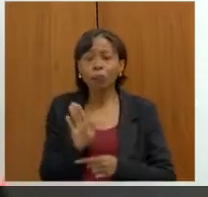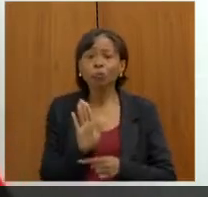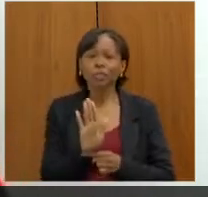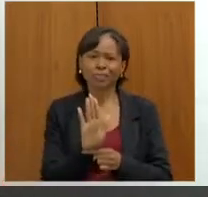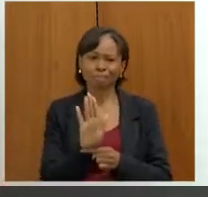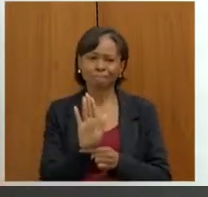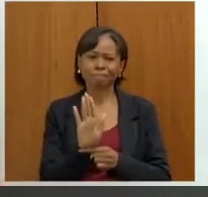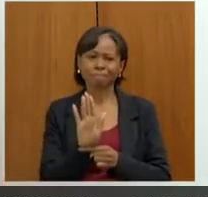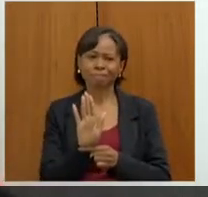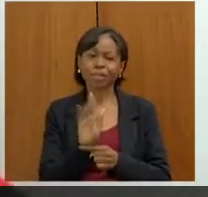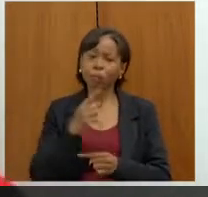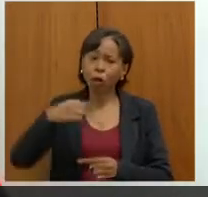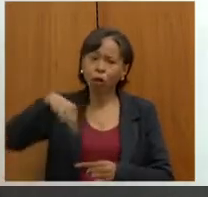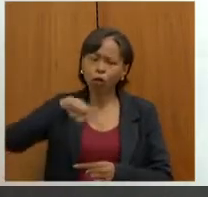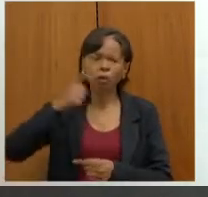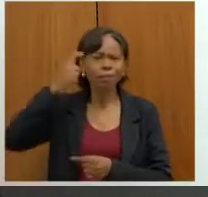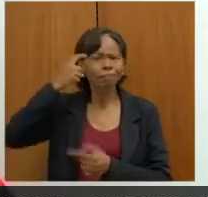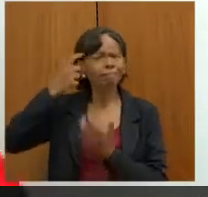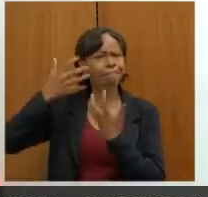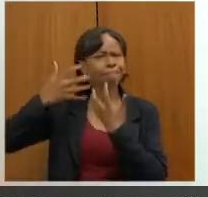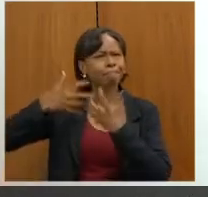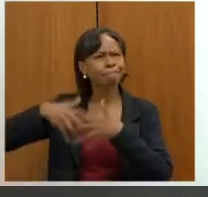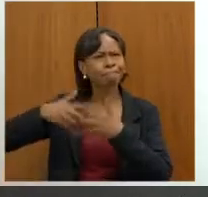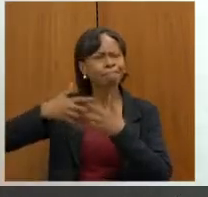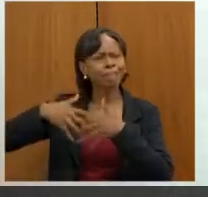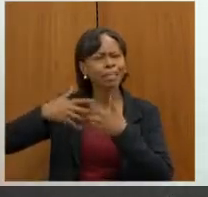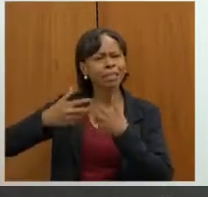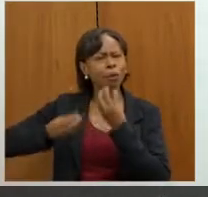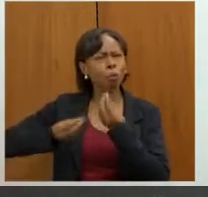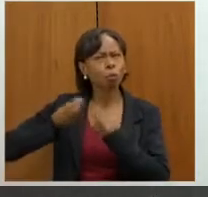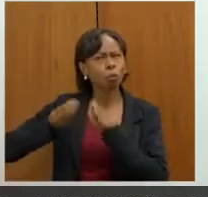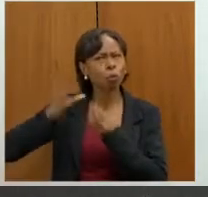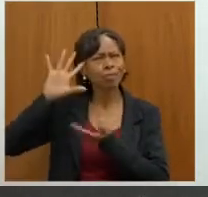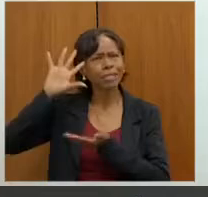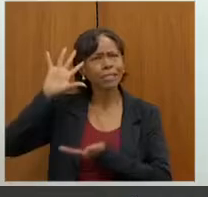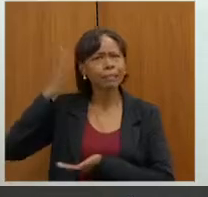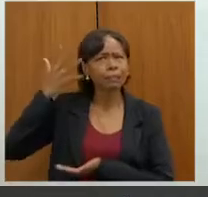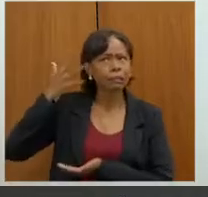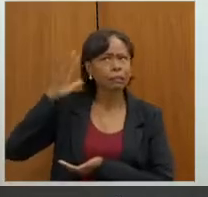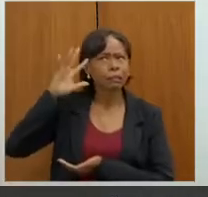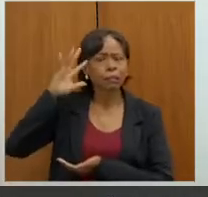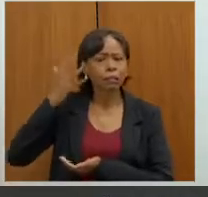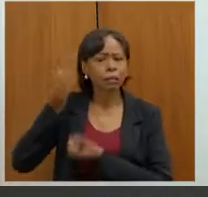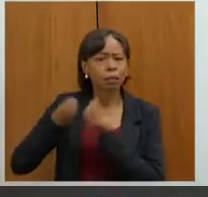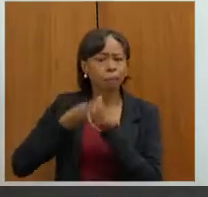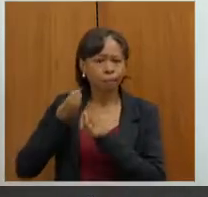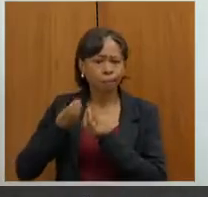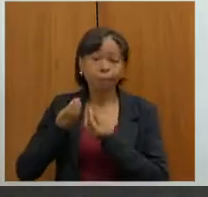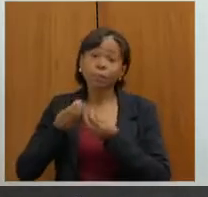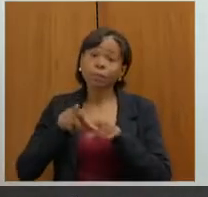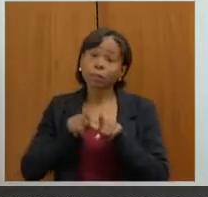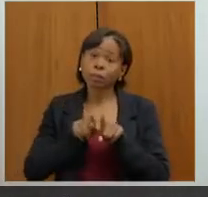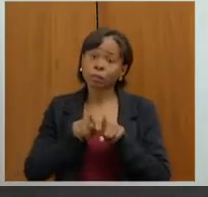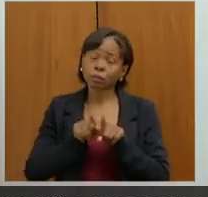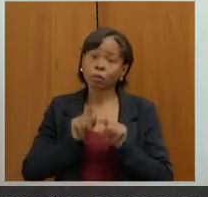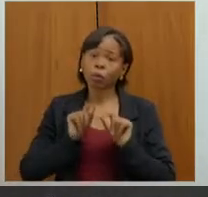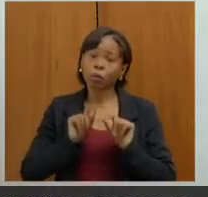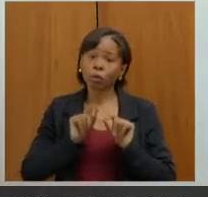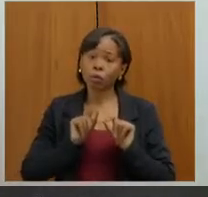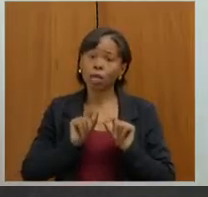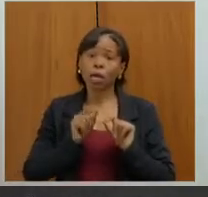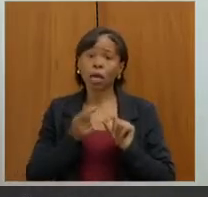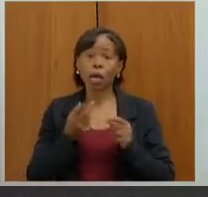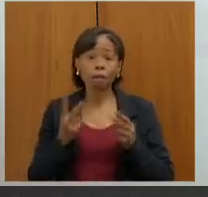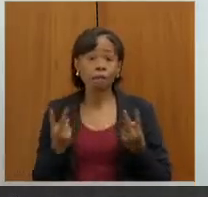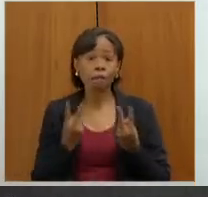parlamentario apertar saídas e soluções para cima de tudo que a gente consiga é não só valorizar essas iniciativas que